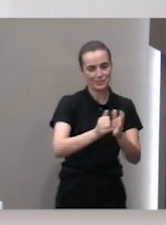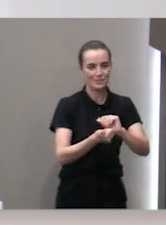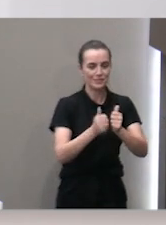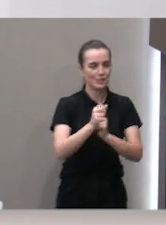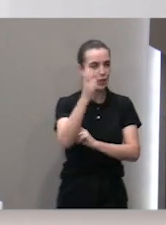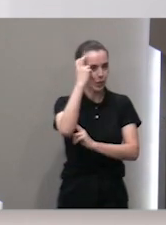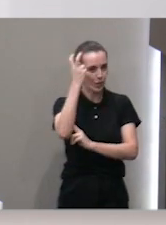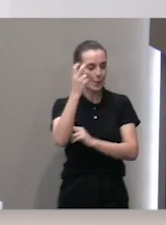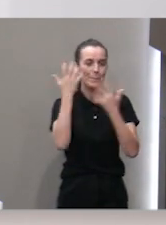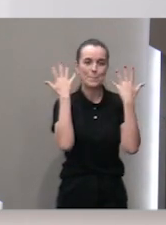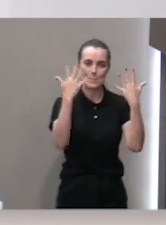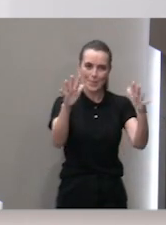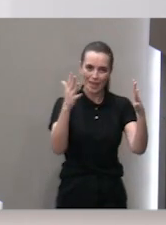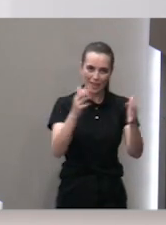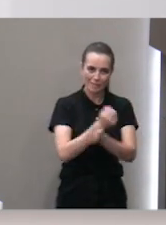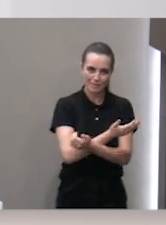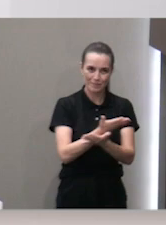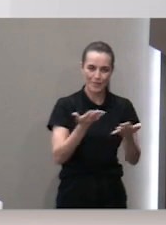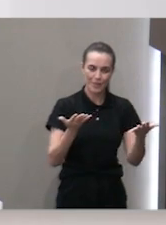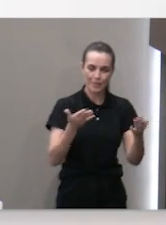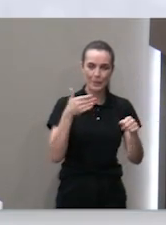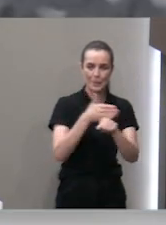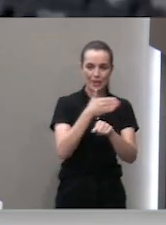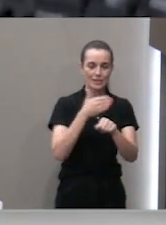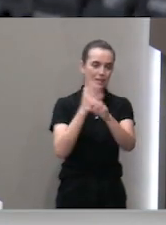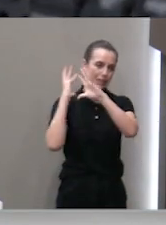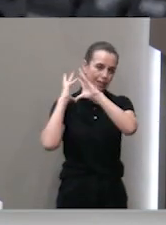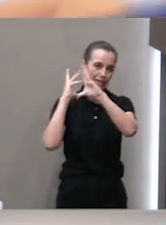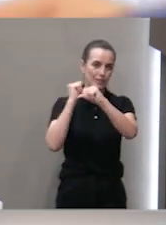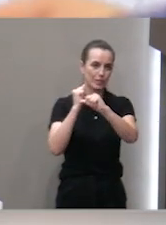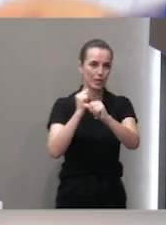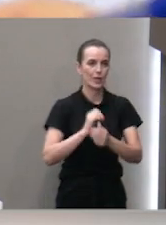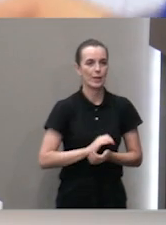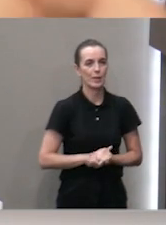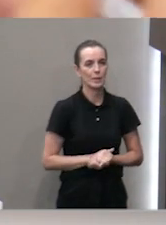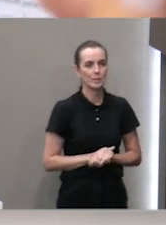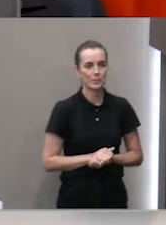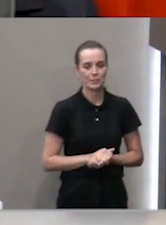a todos que fizeram e fazem parte desta história.